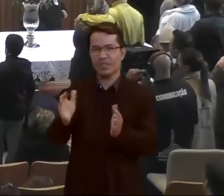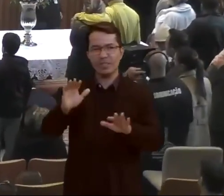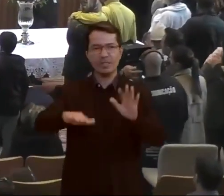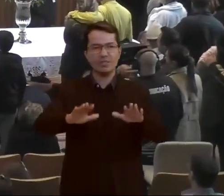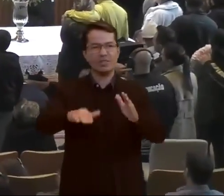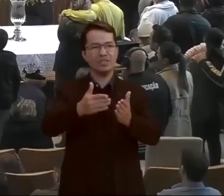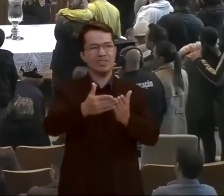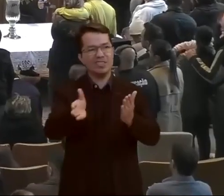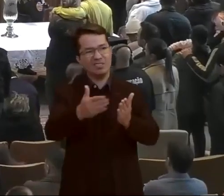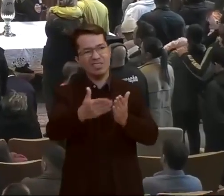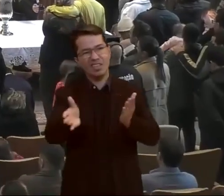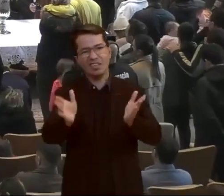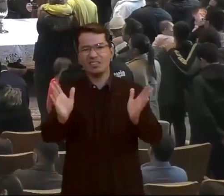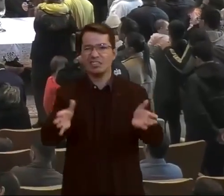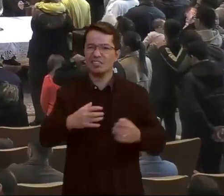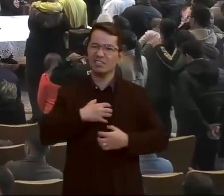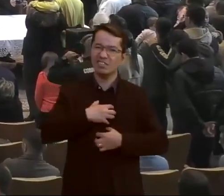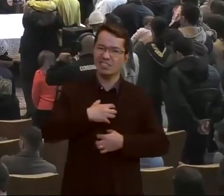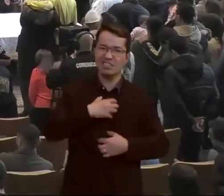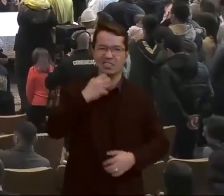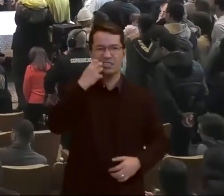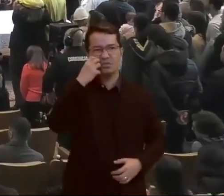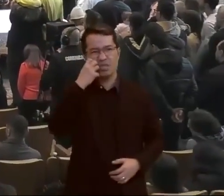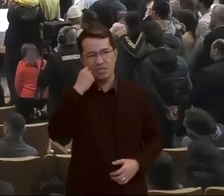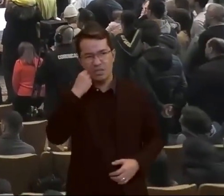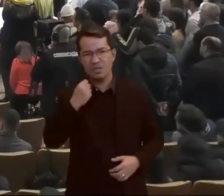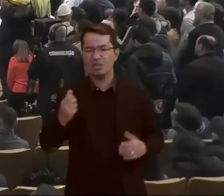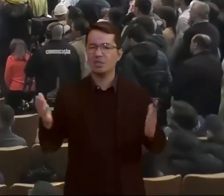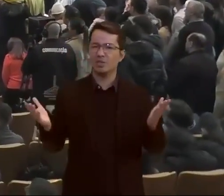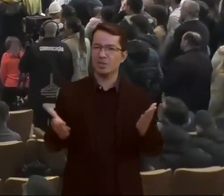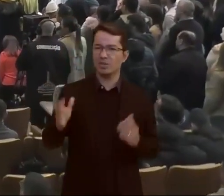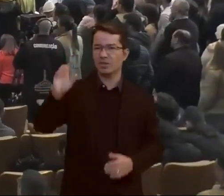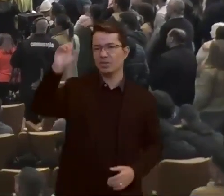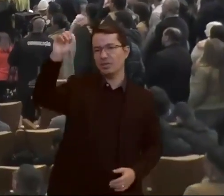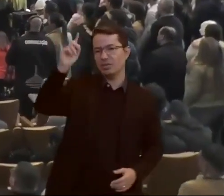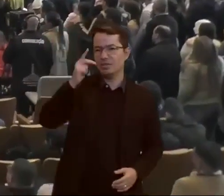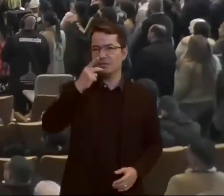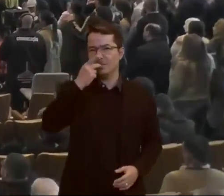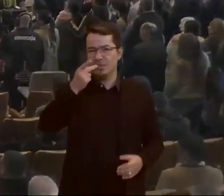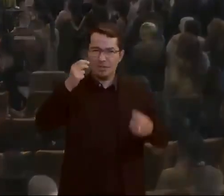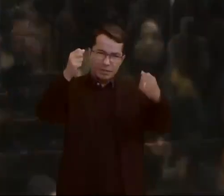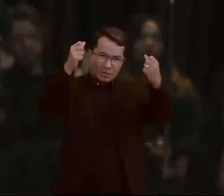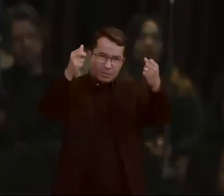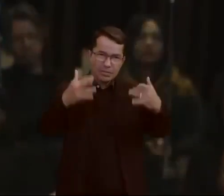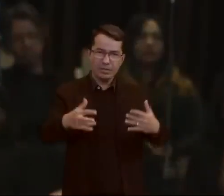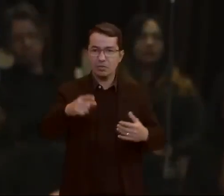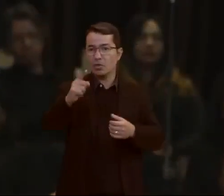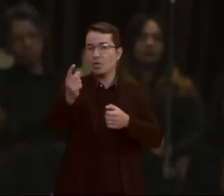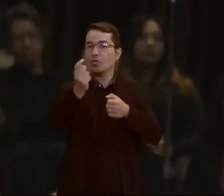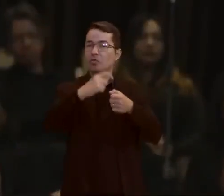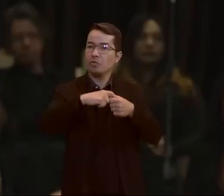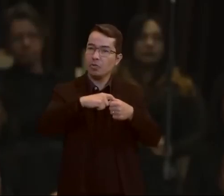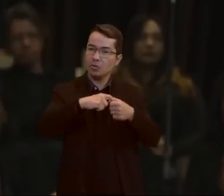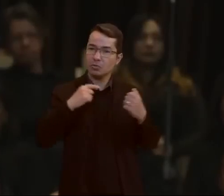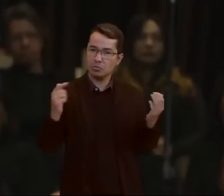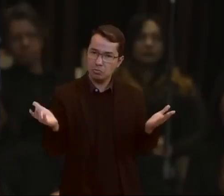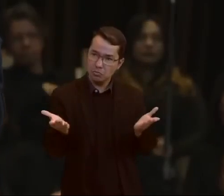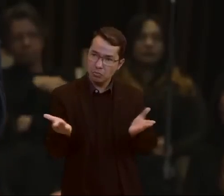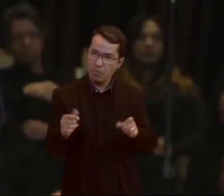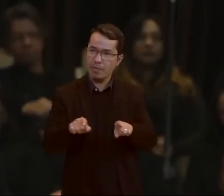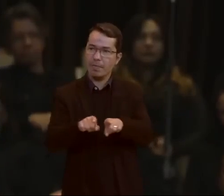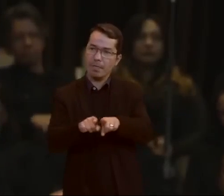muito magoado, muito machucado, e hoje o Senhor falou, chega, e está voltando para dizer, não, eu